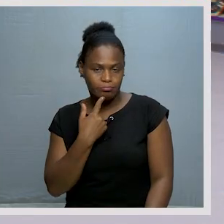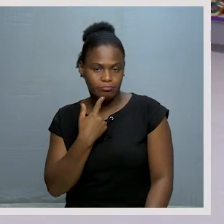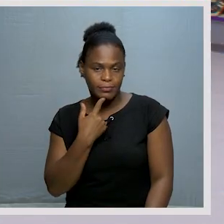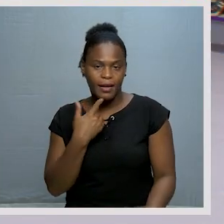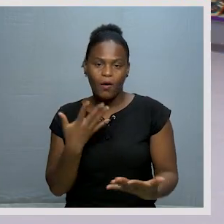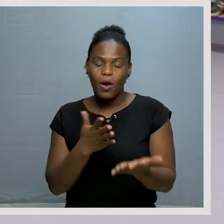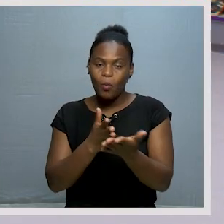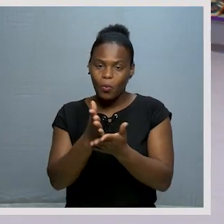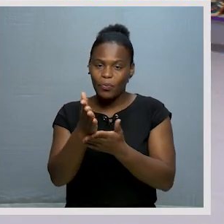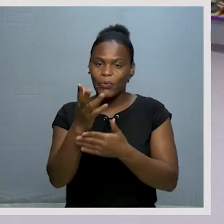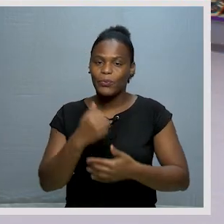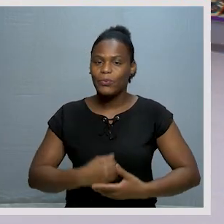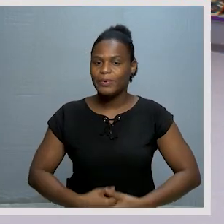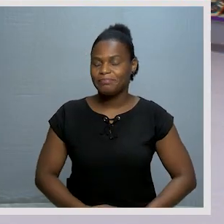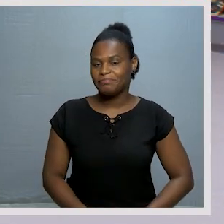Continuemos.